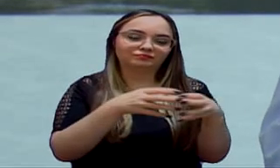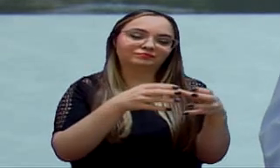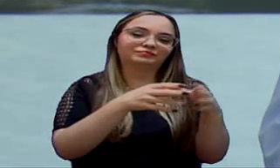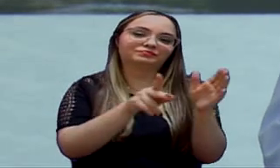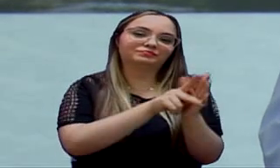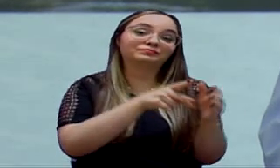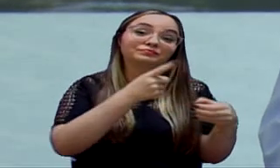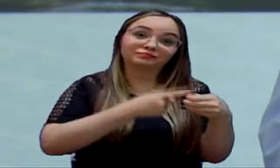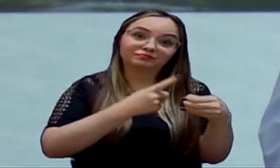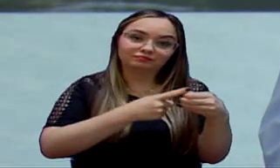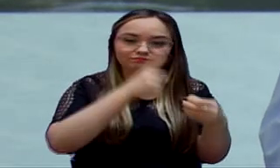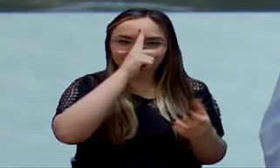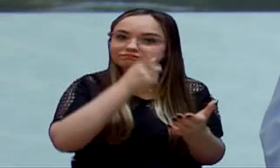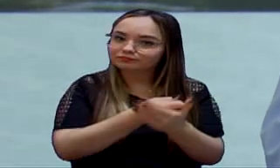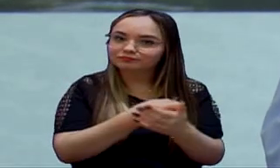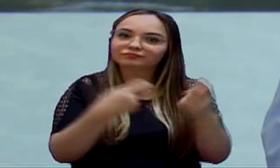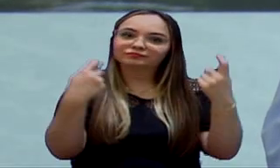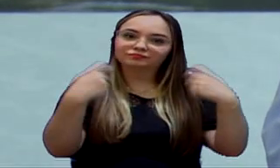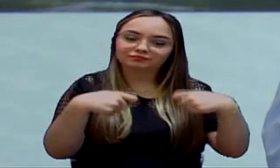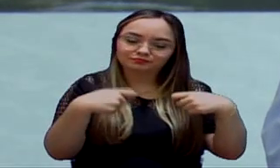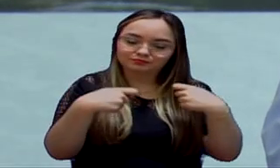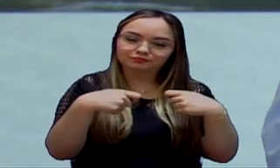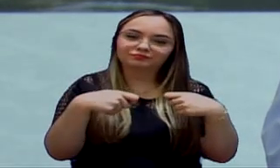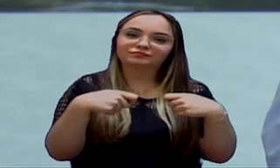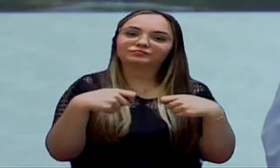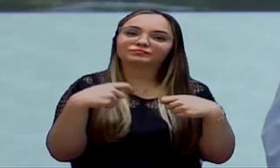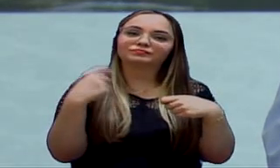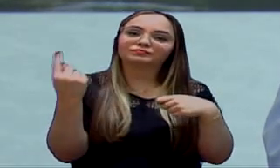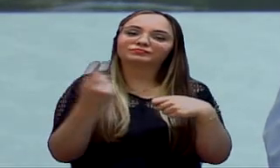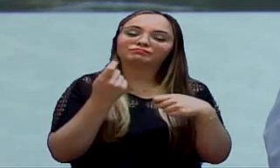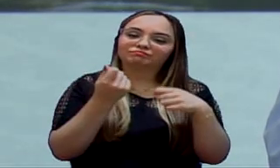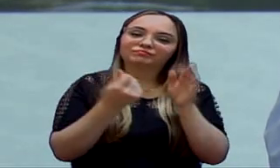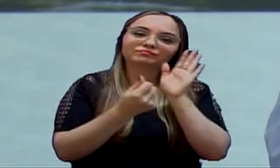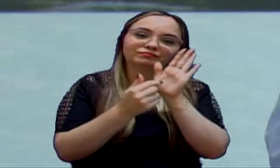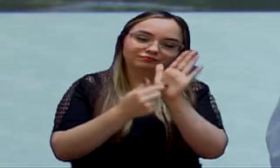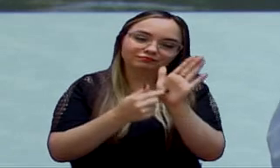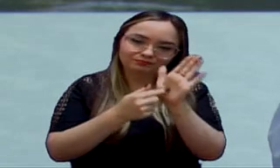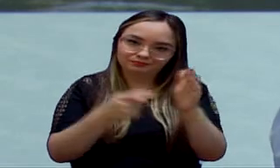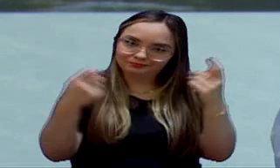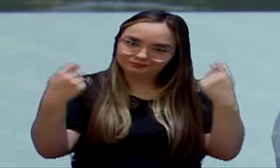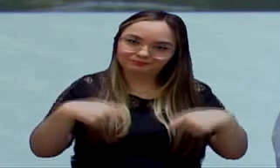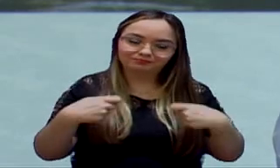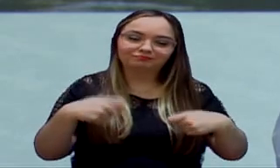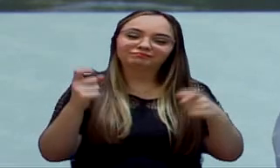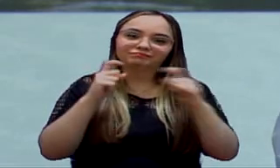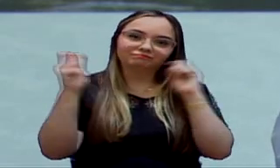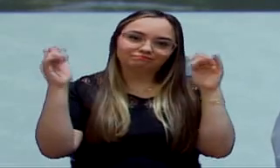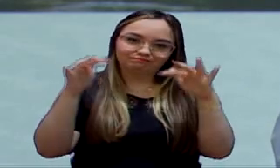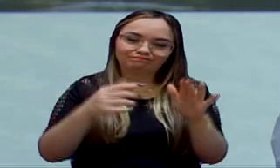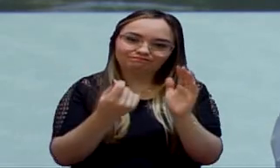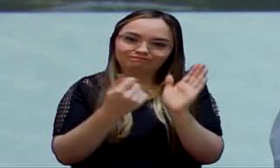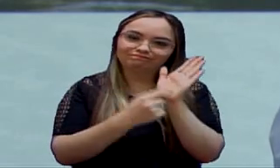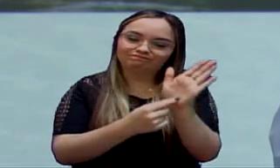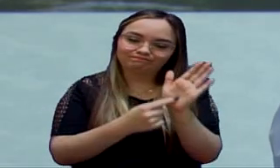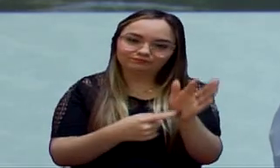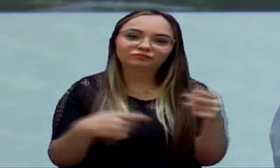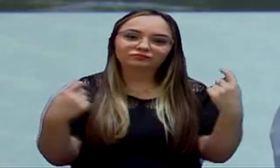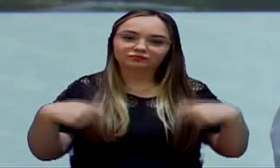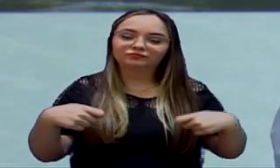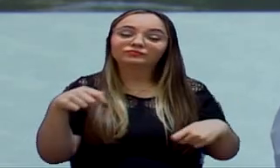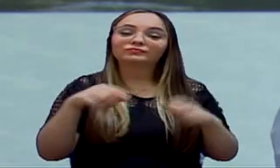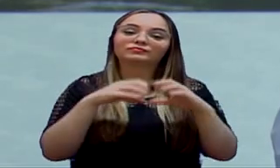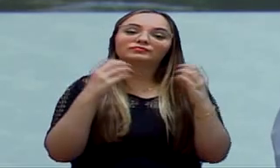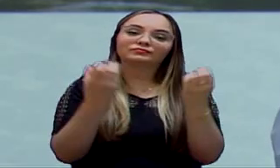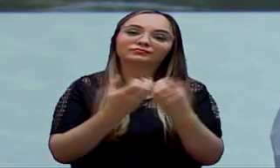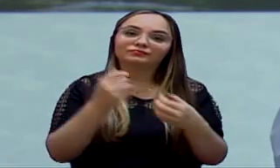que prevê entre outros instrumentos a gestão orçamentária participativa por meio de audiências públicas sendo assim a